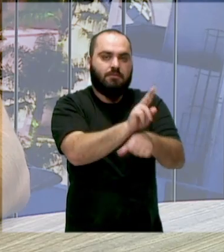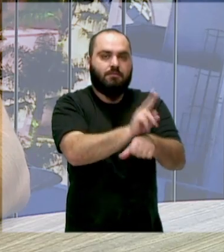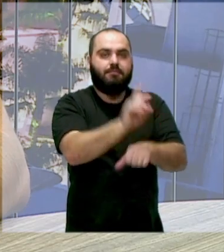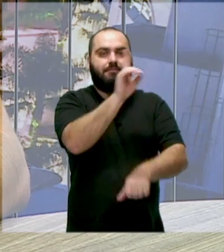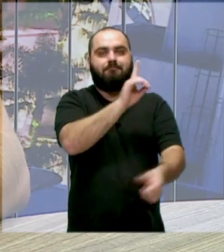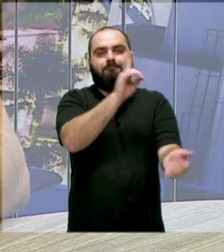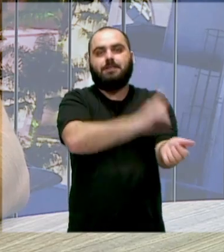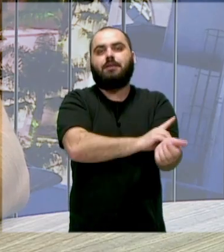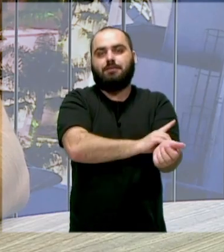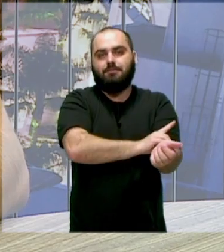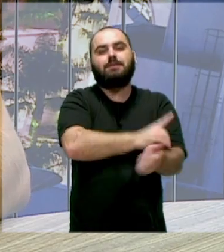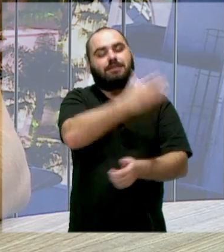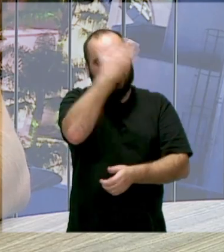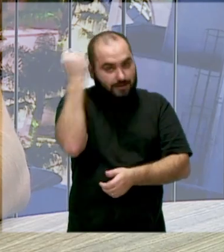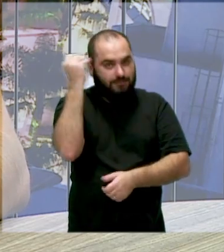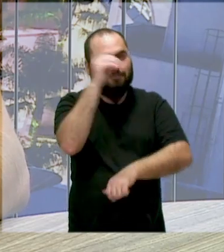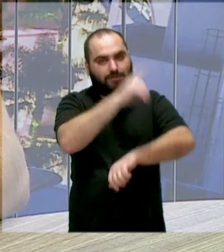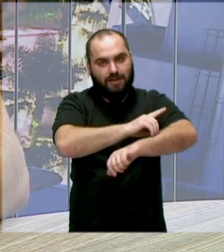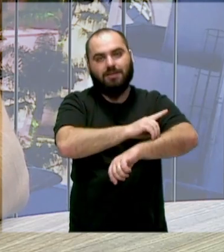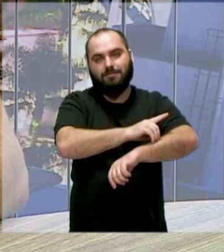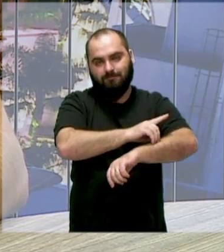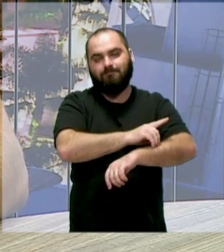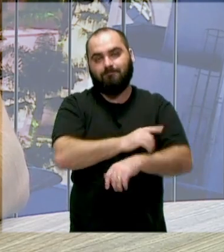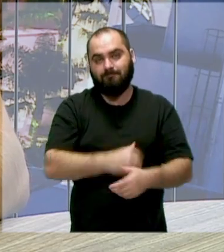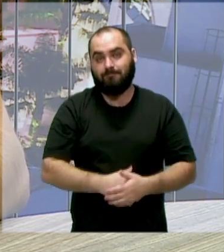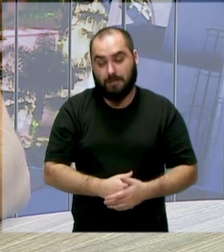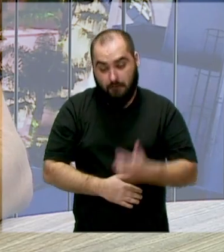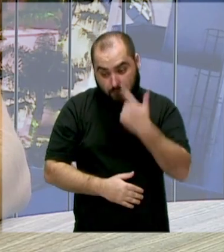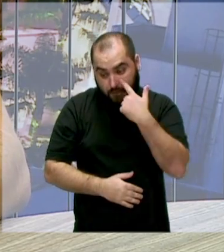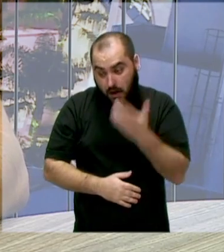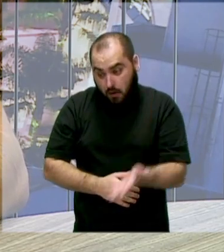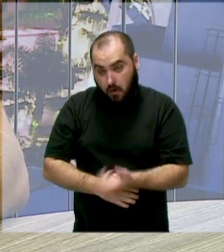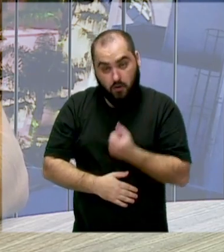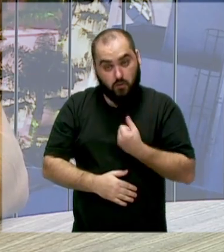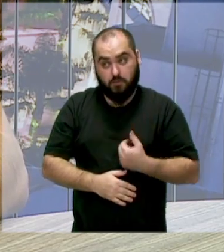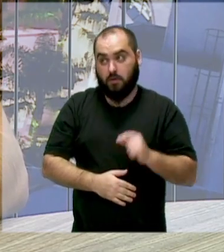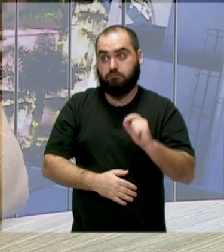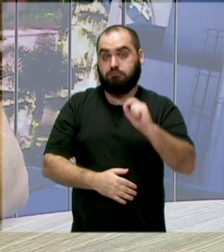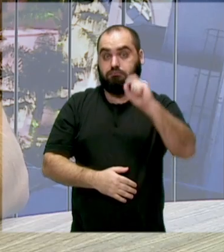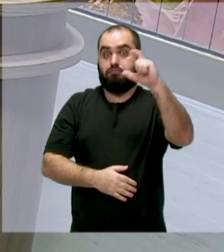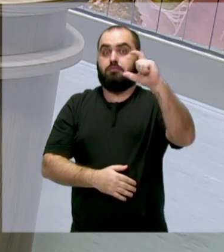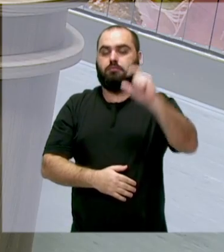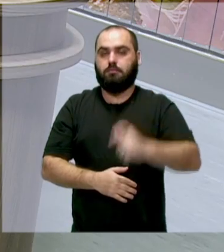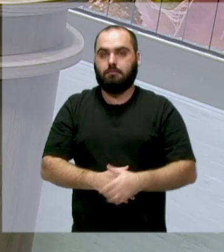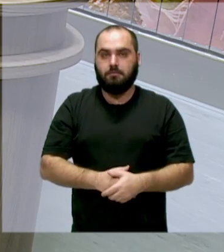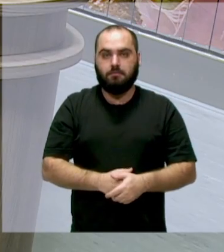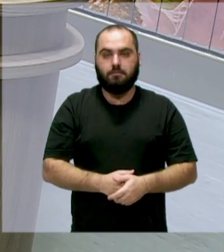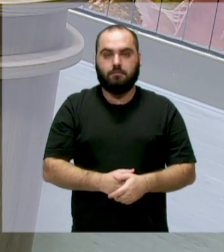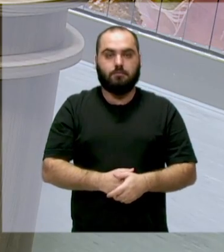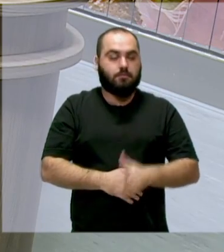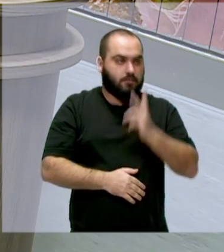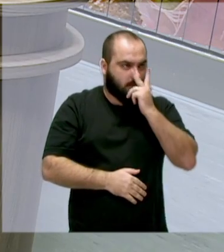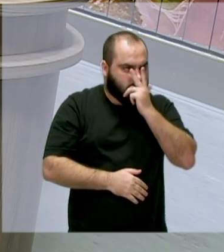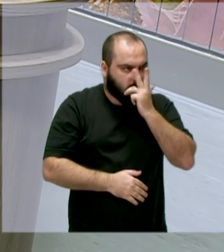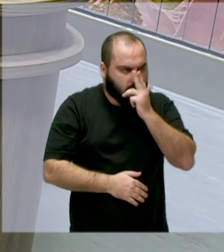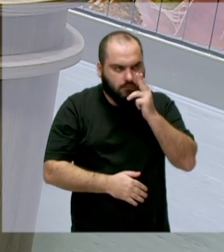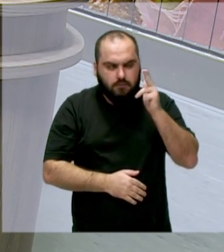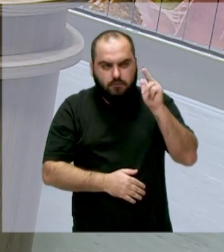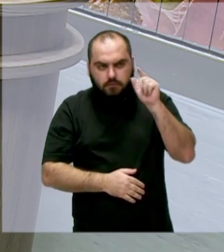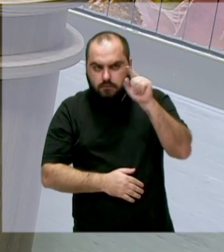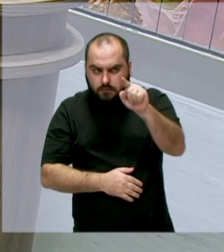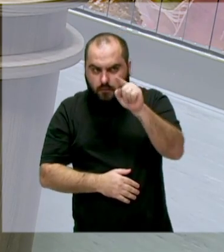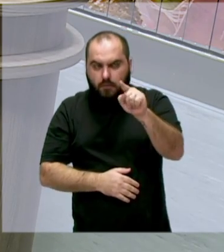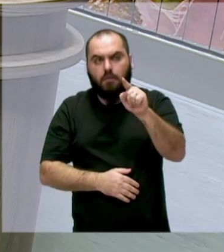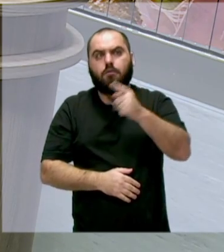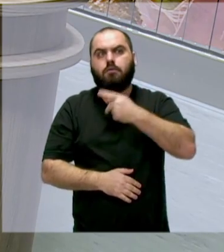está sentindo agora, no aumento de número de focos e casos. Inclusive, eu acho que até tu chegaste a